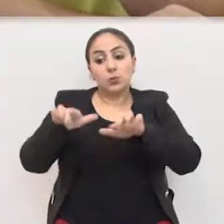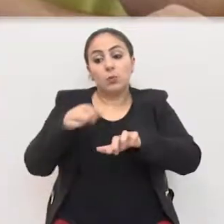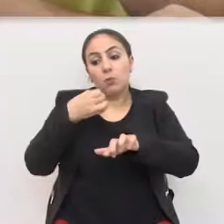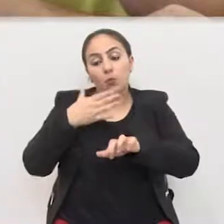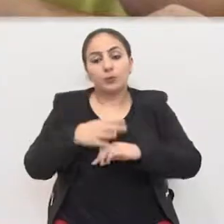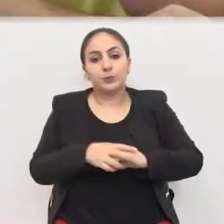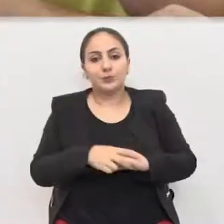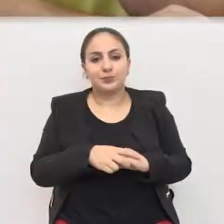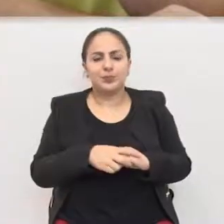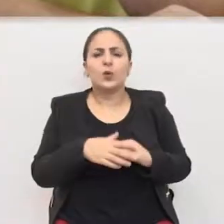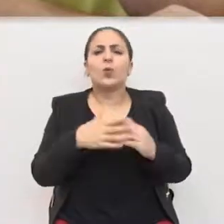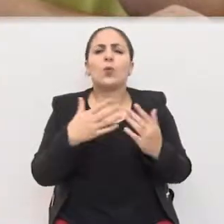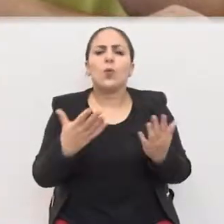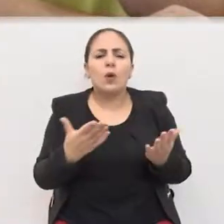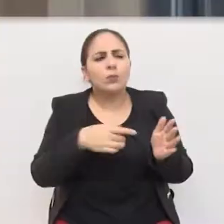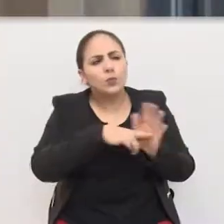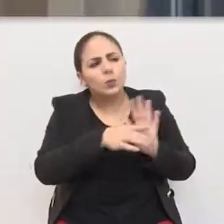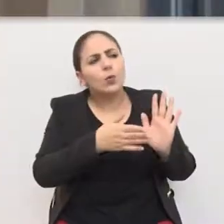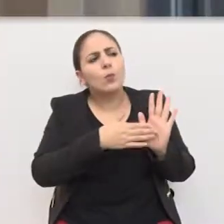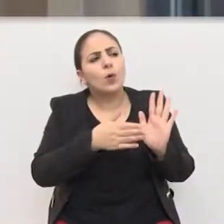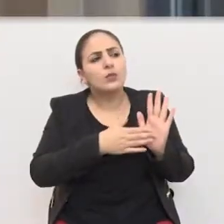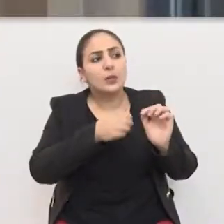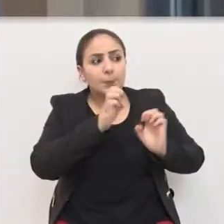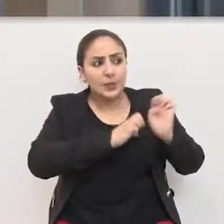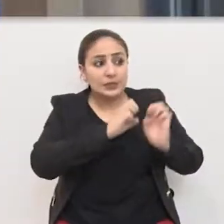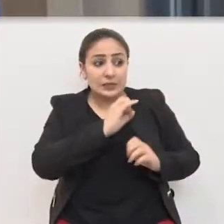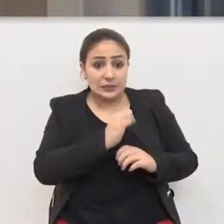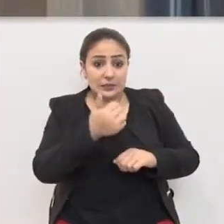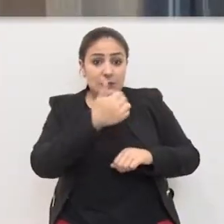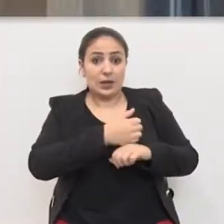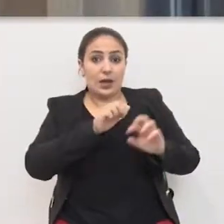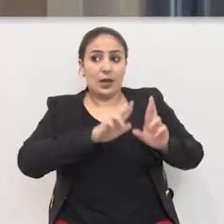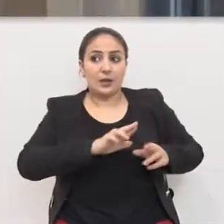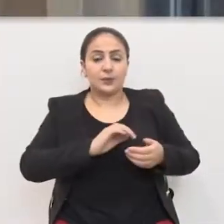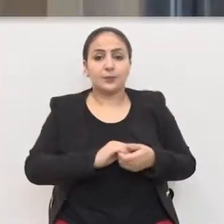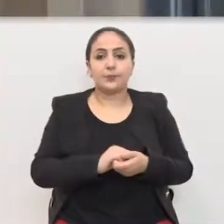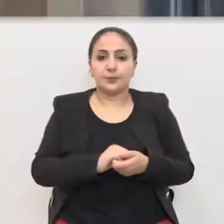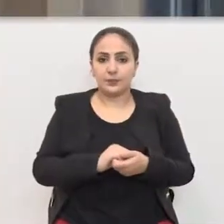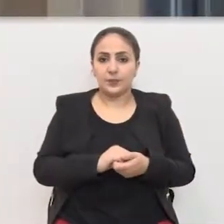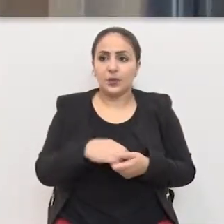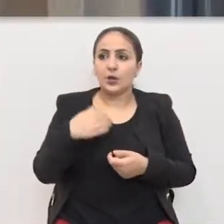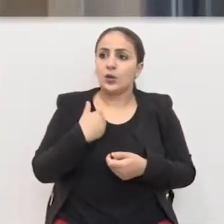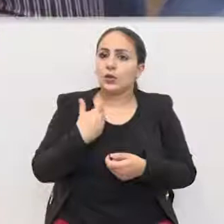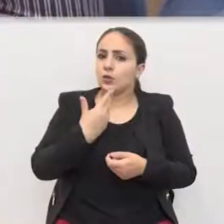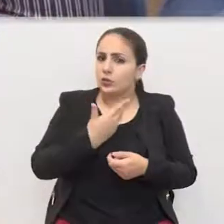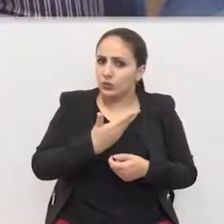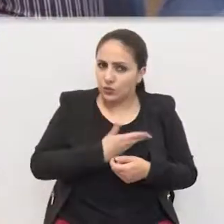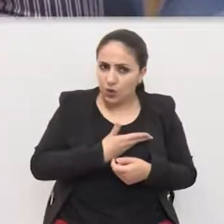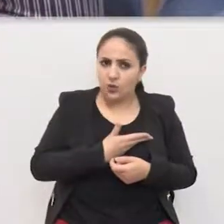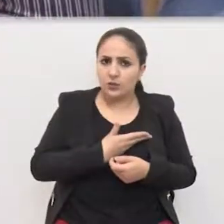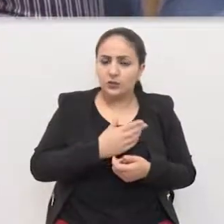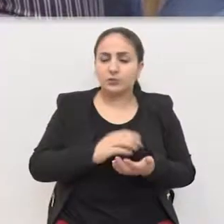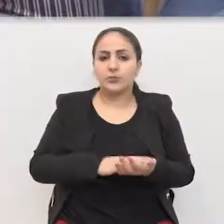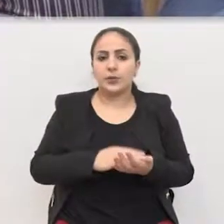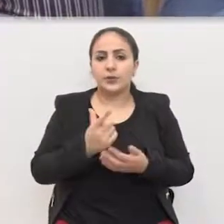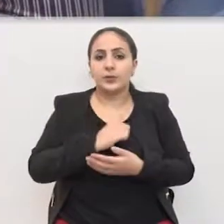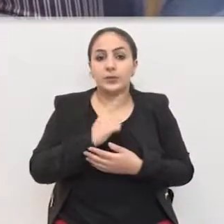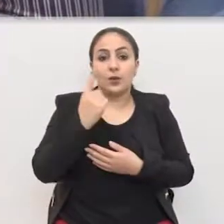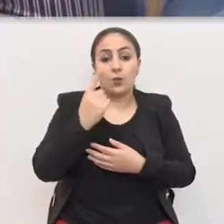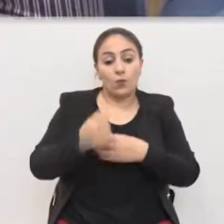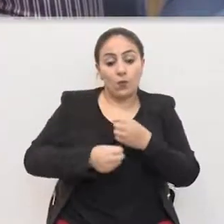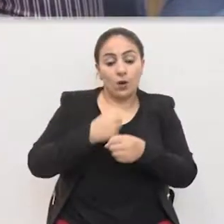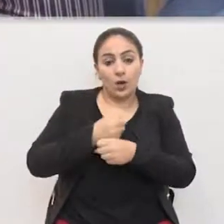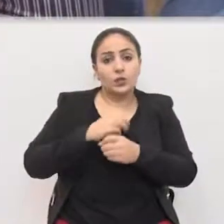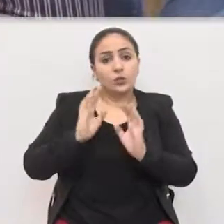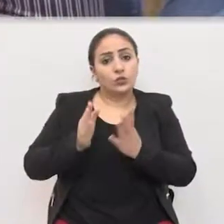Qual seria a proposta da sua empresa caso assumisse a área? Nós íamos começar a investir mais, né? Daria em um